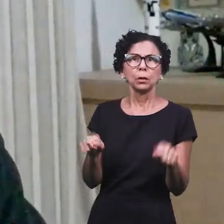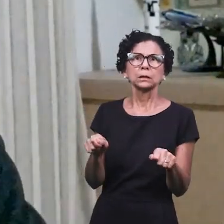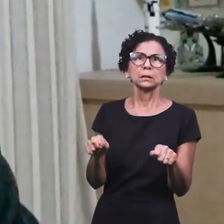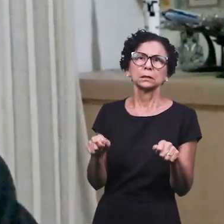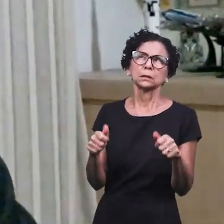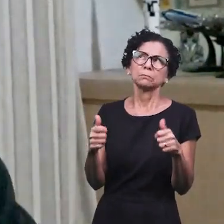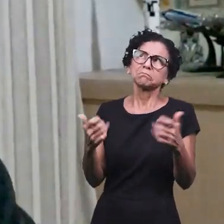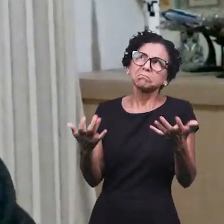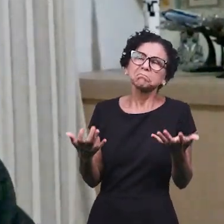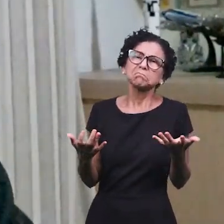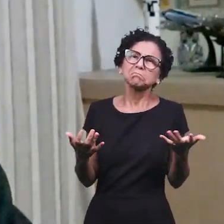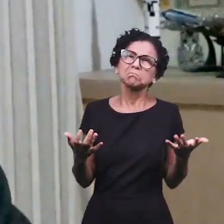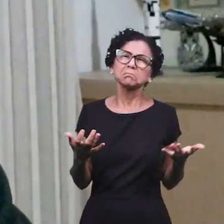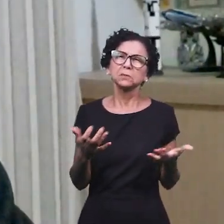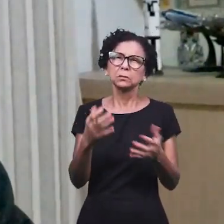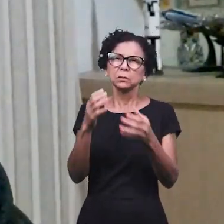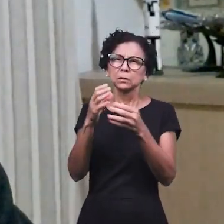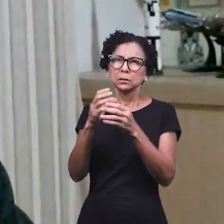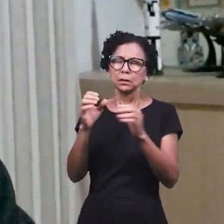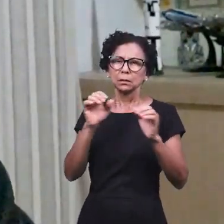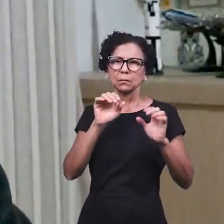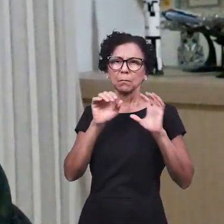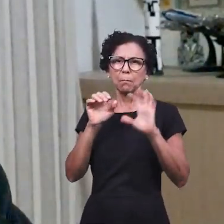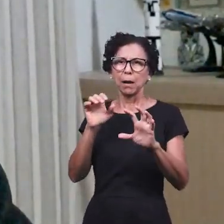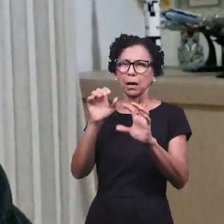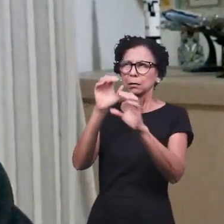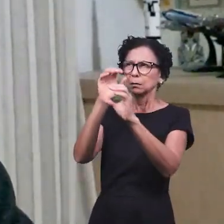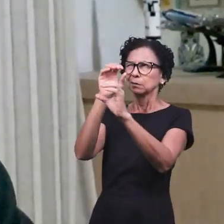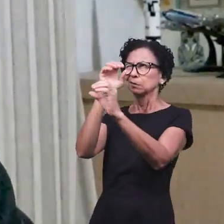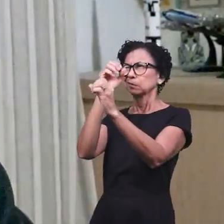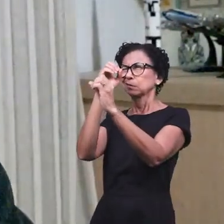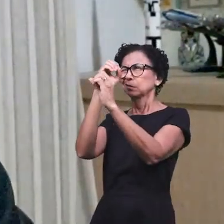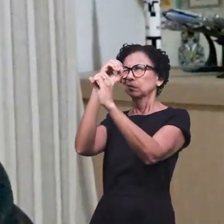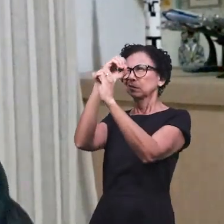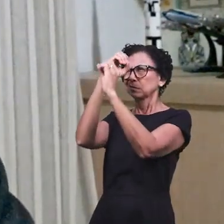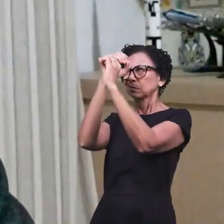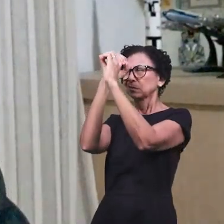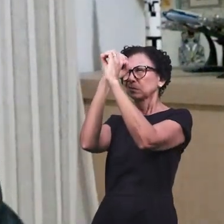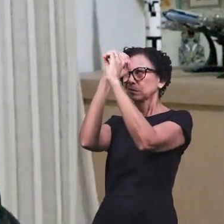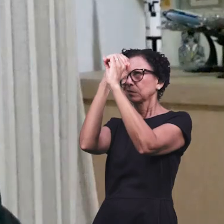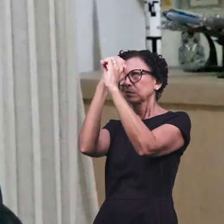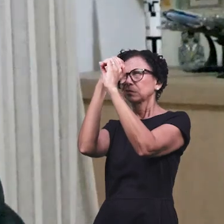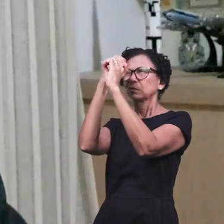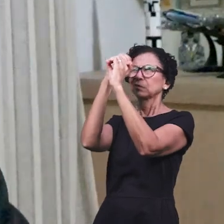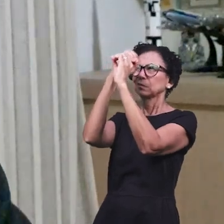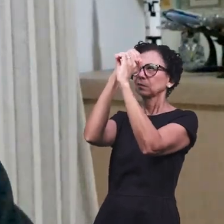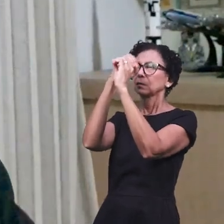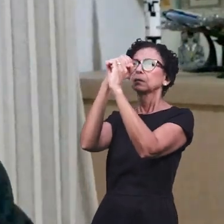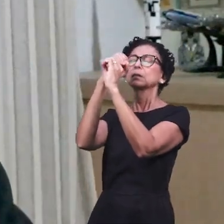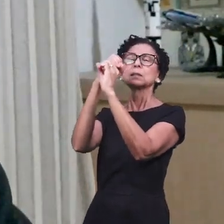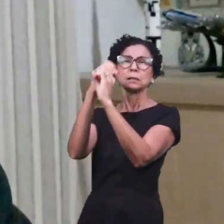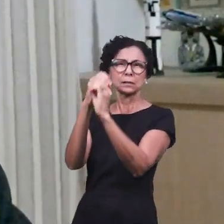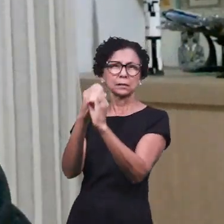solares, elas podem ser vistas a partir dos telescópios, das sondas,